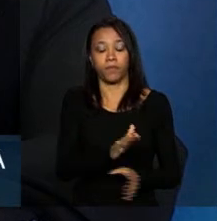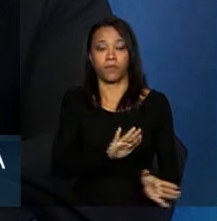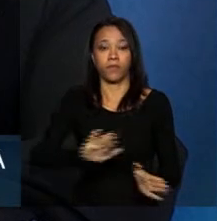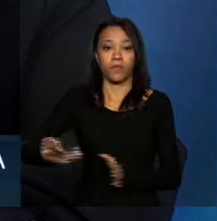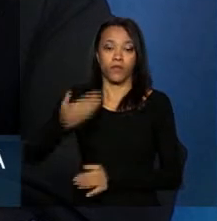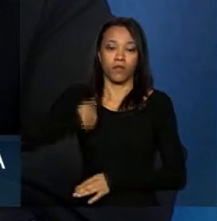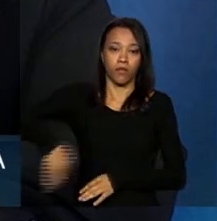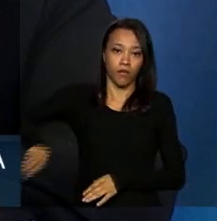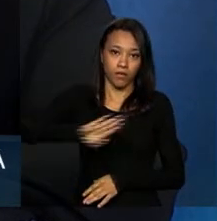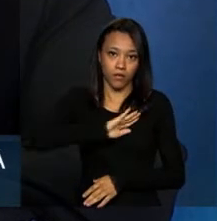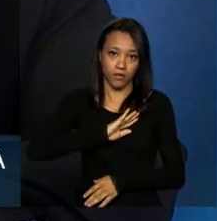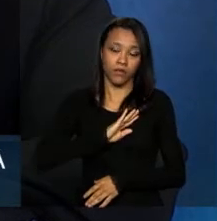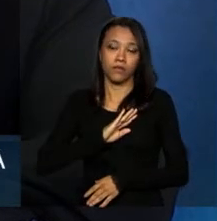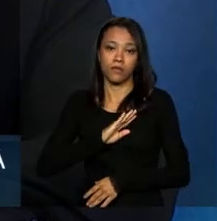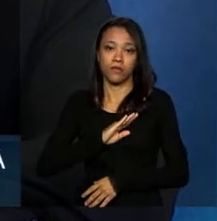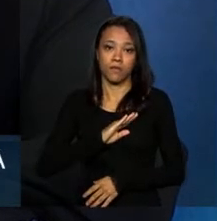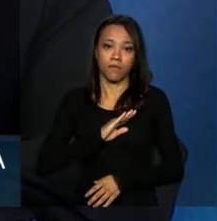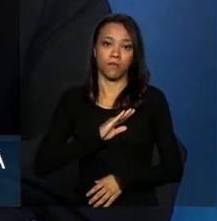Nós